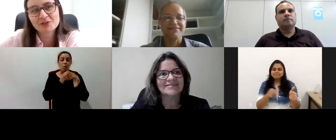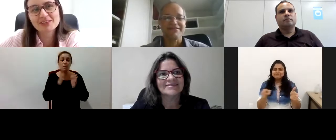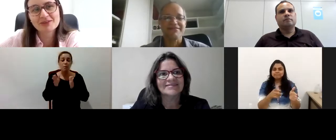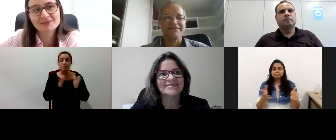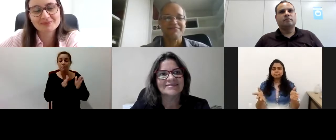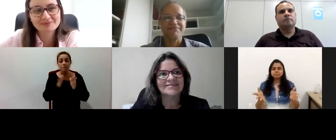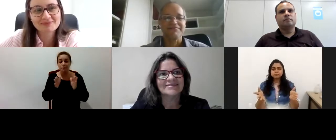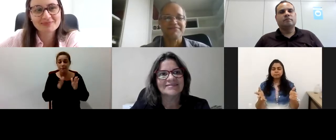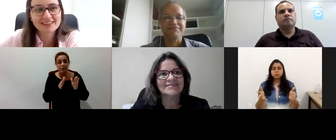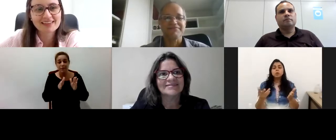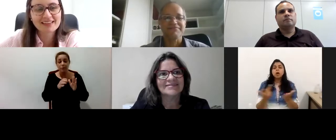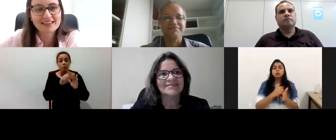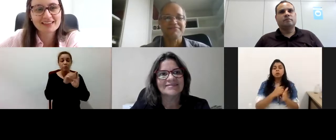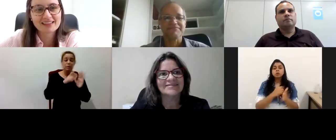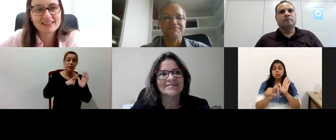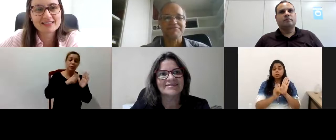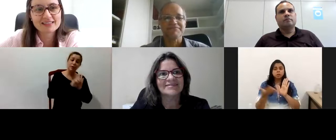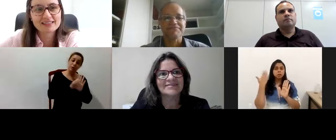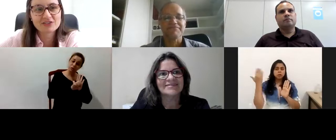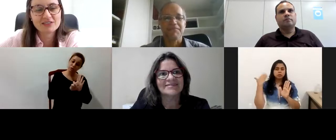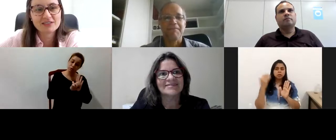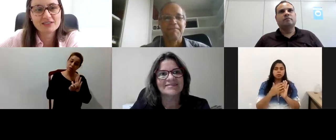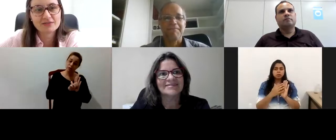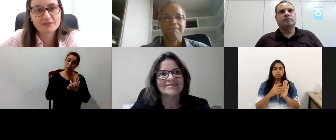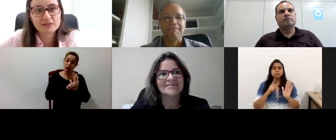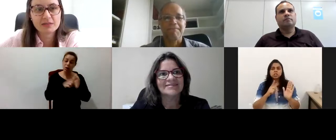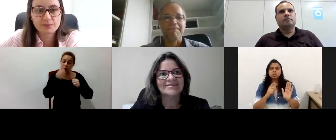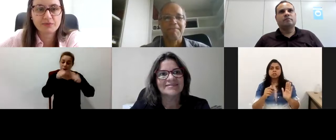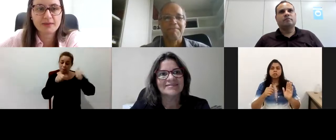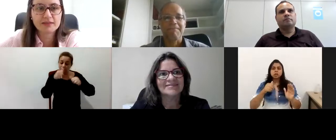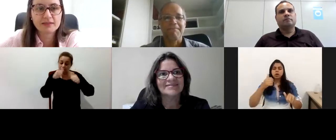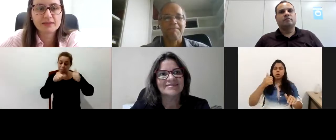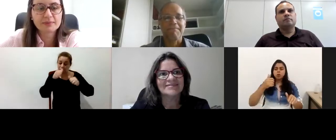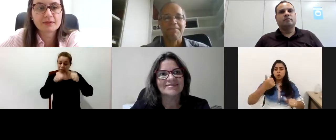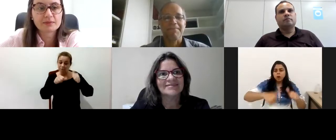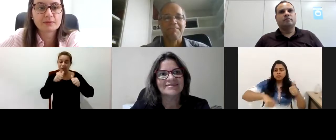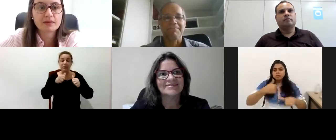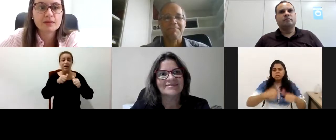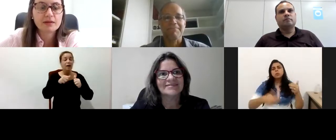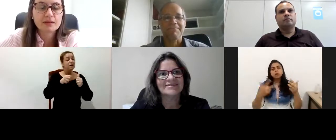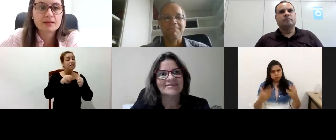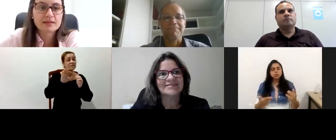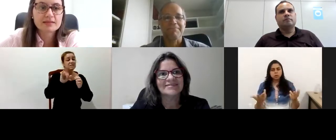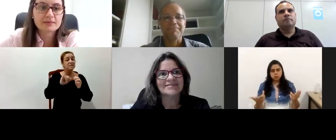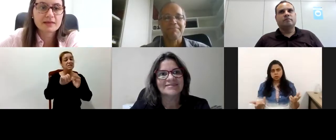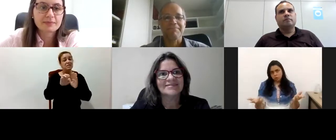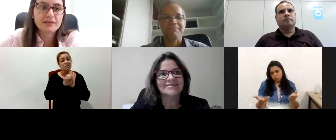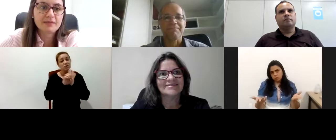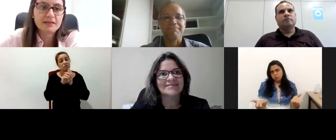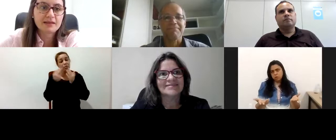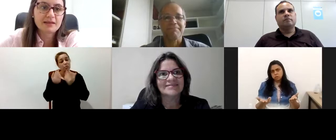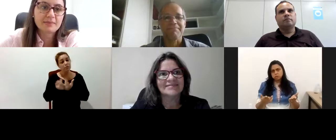o último edital, né? Aquela análise de... Vai ser o mesmo formato ainda, né? Porque não tem questão